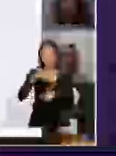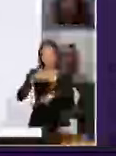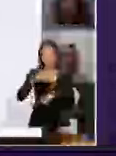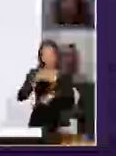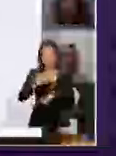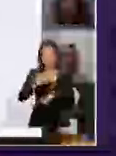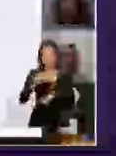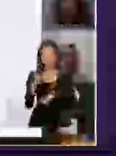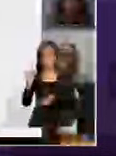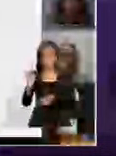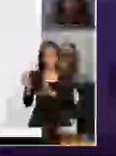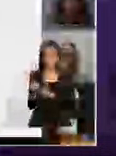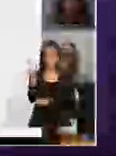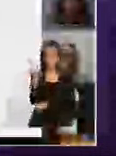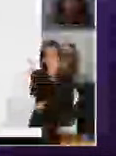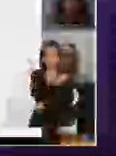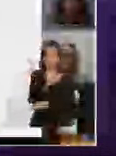1.517 receberam uma dose,